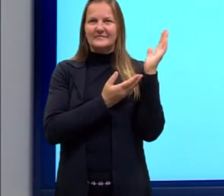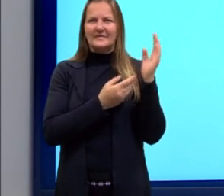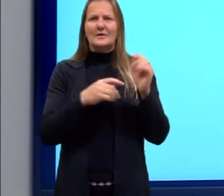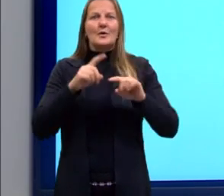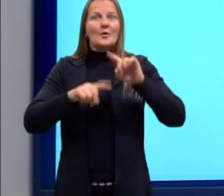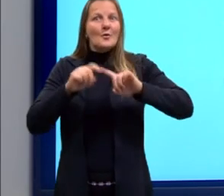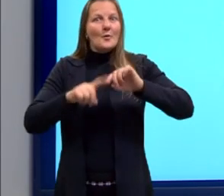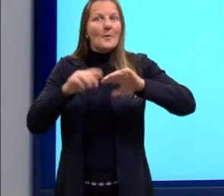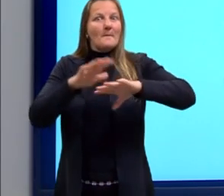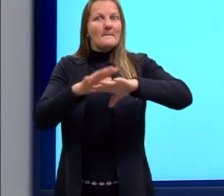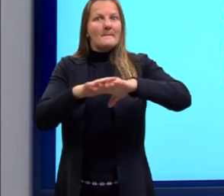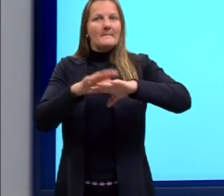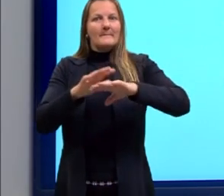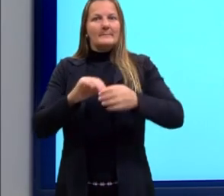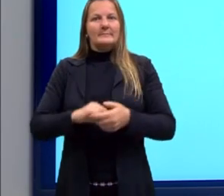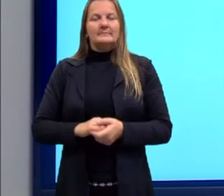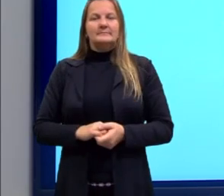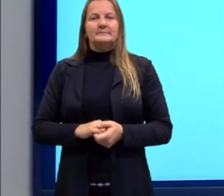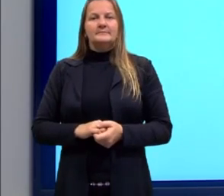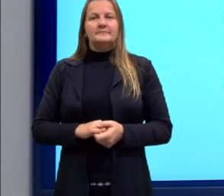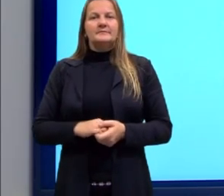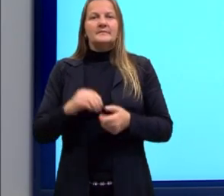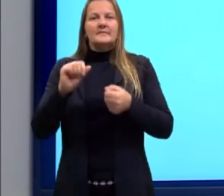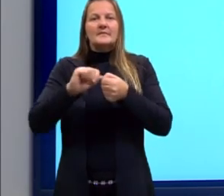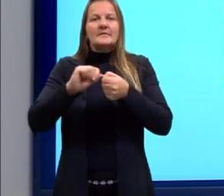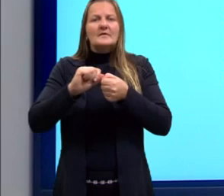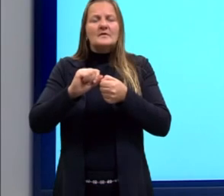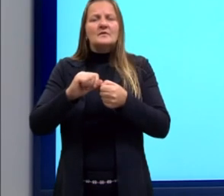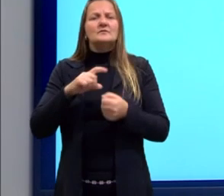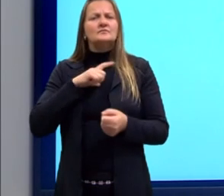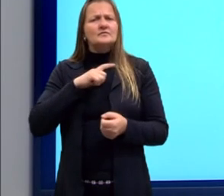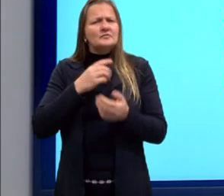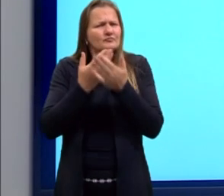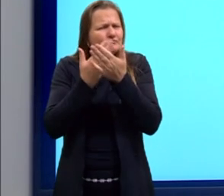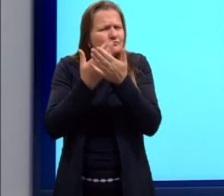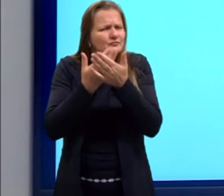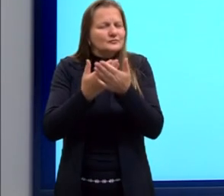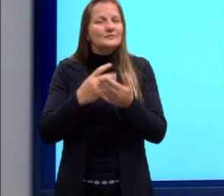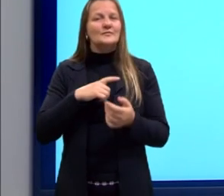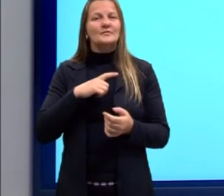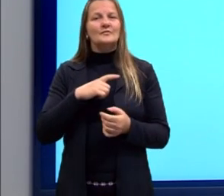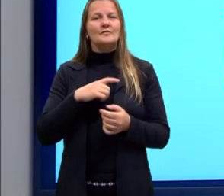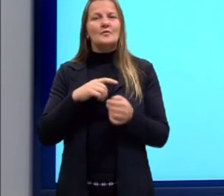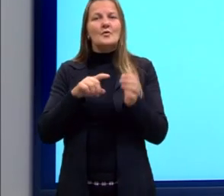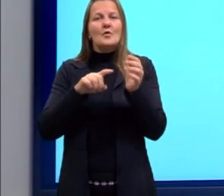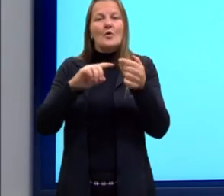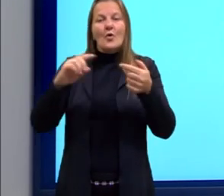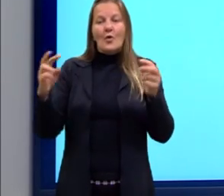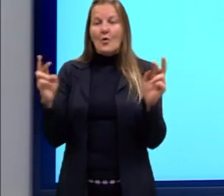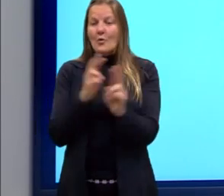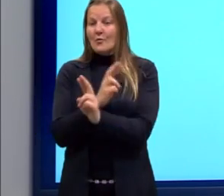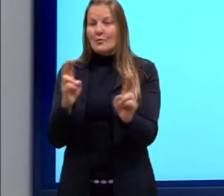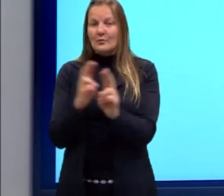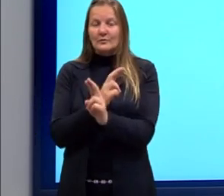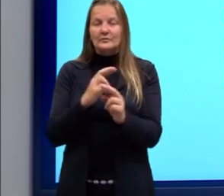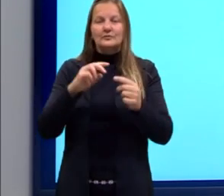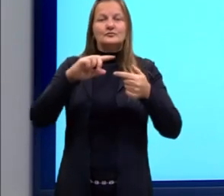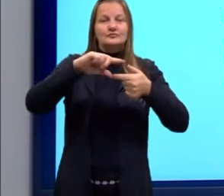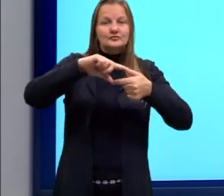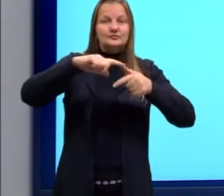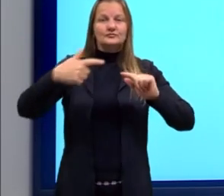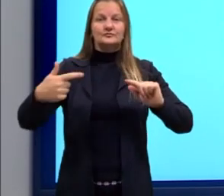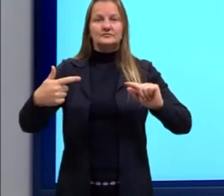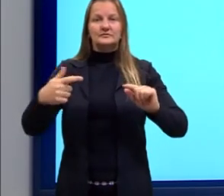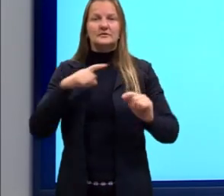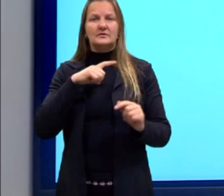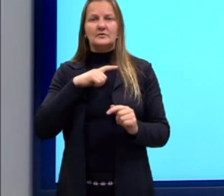os matemáticos né eles realizam Então os estudos relacionados com a geometria e podem ser